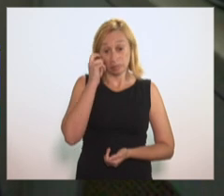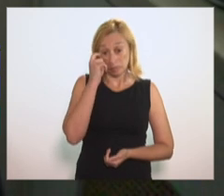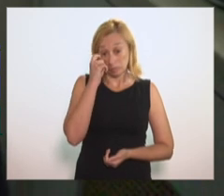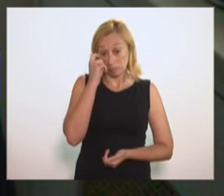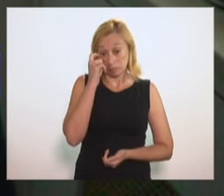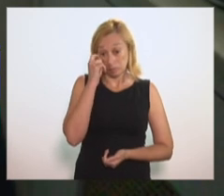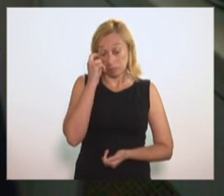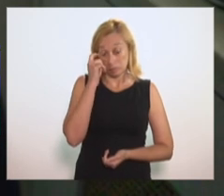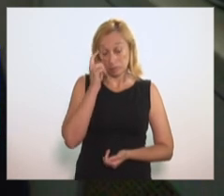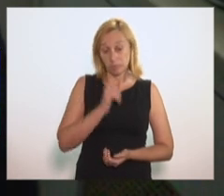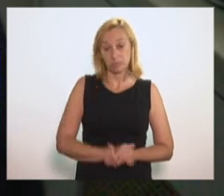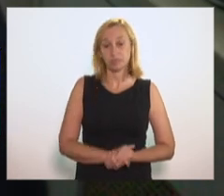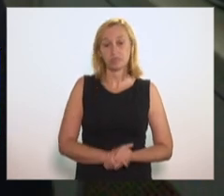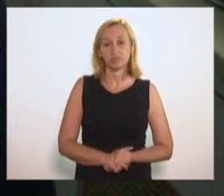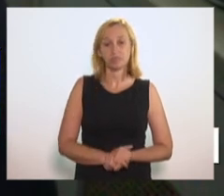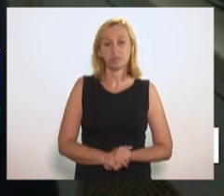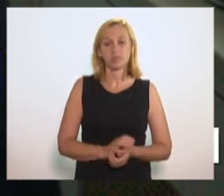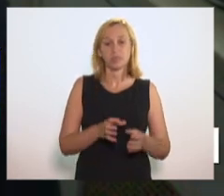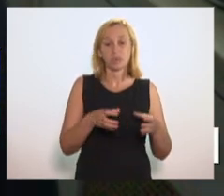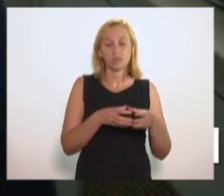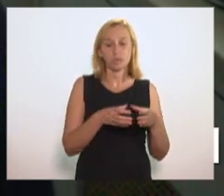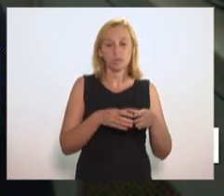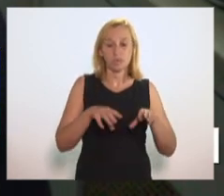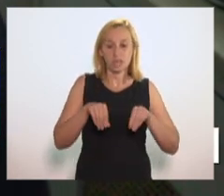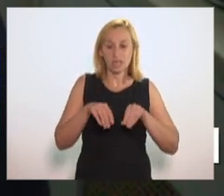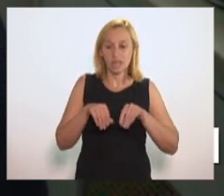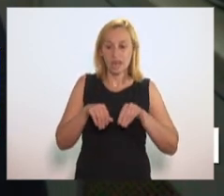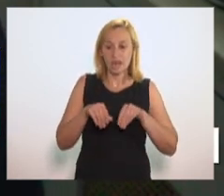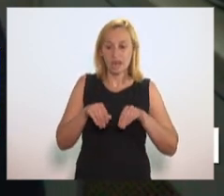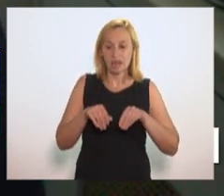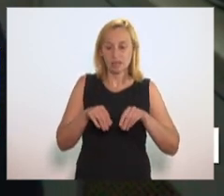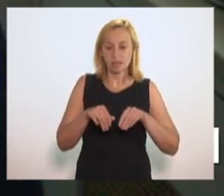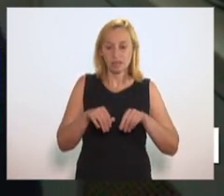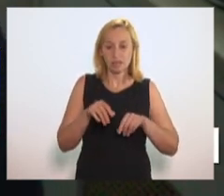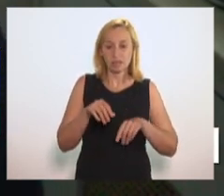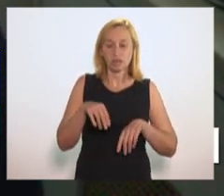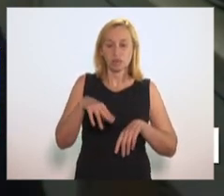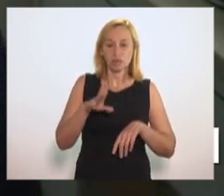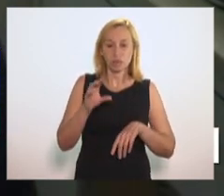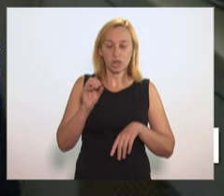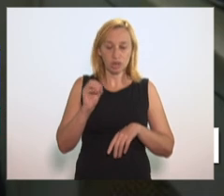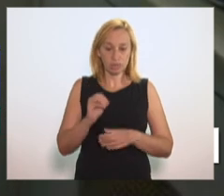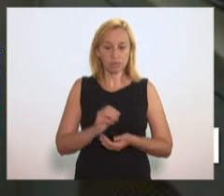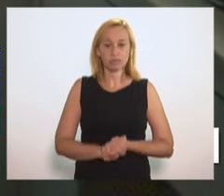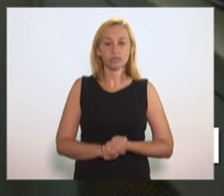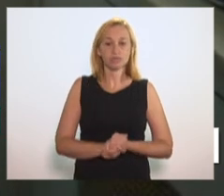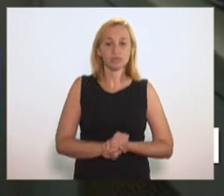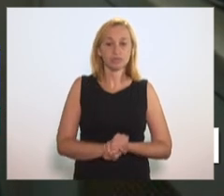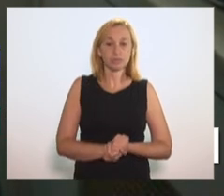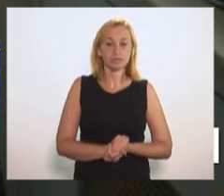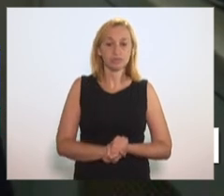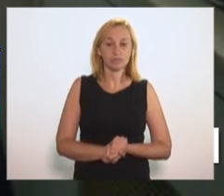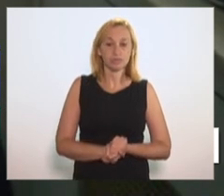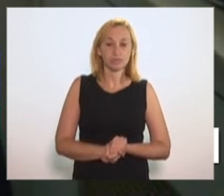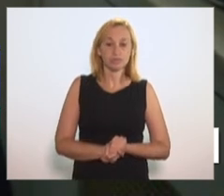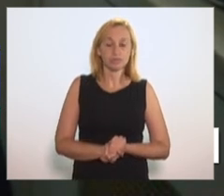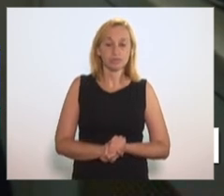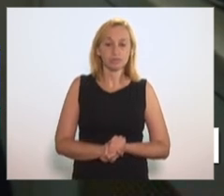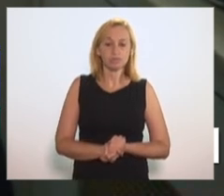e tinha um núcleo de terra um núcleo de terra e essa era